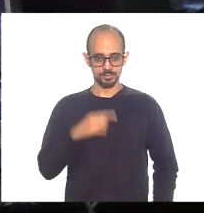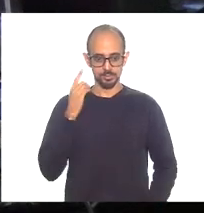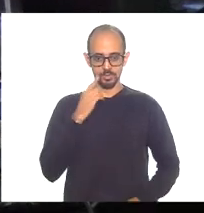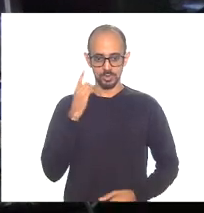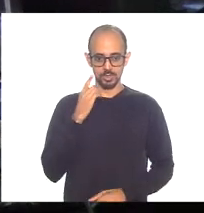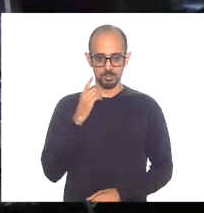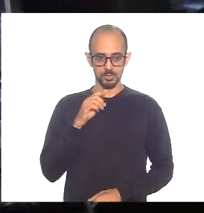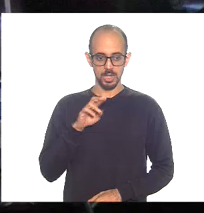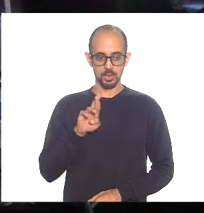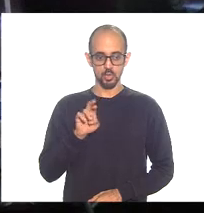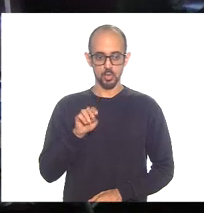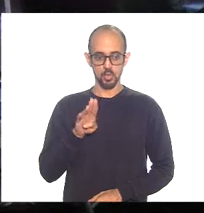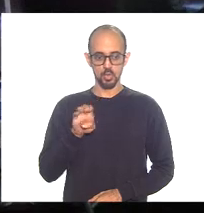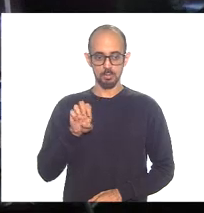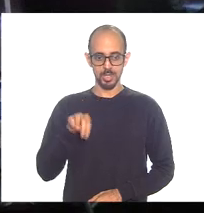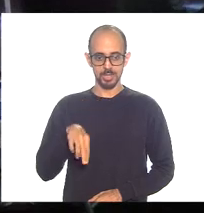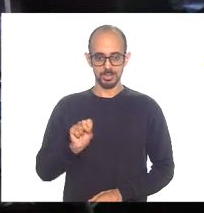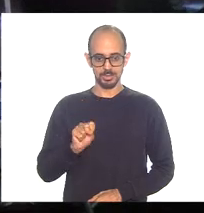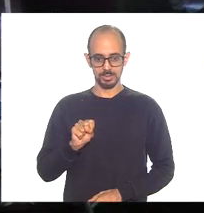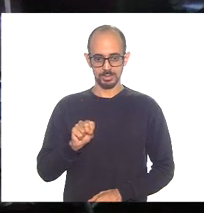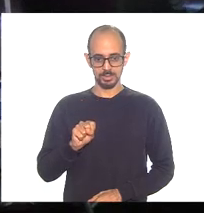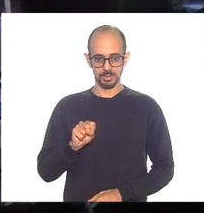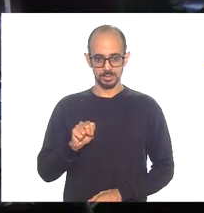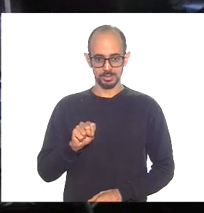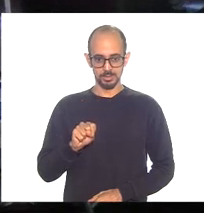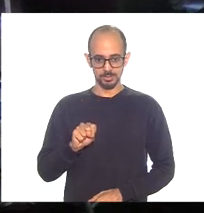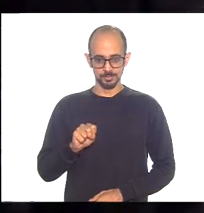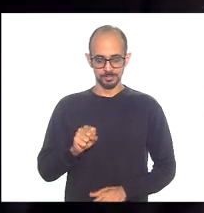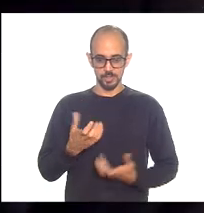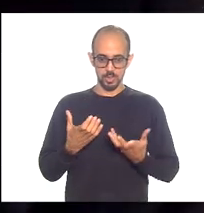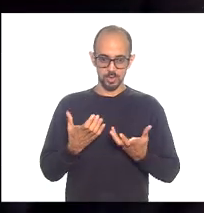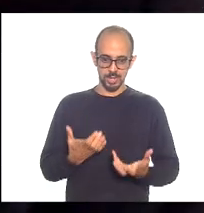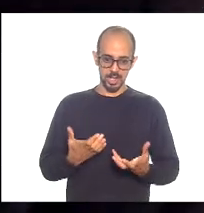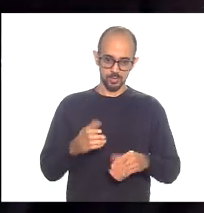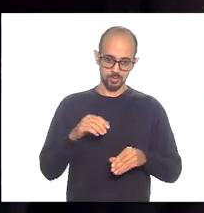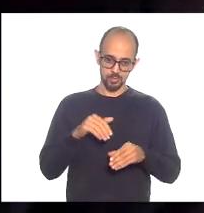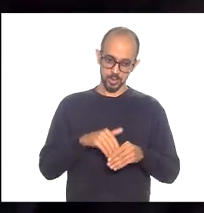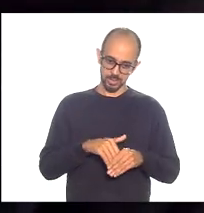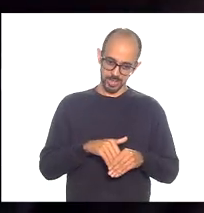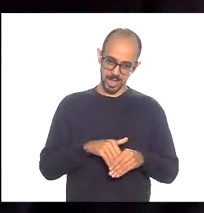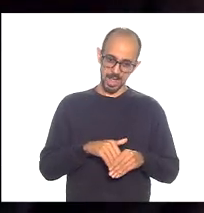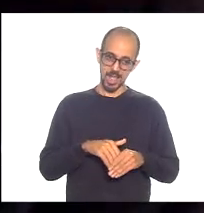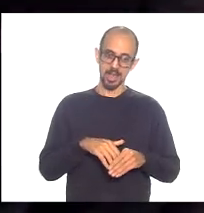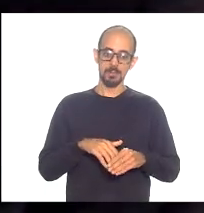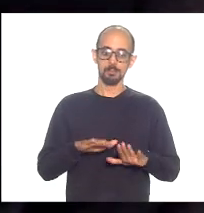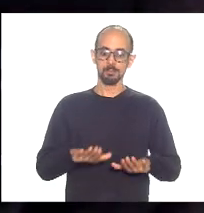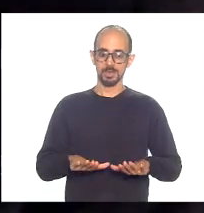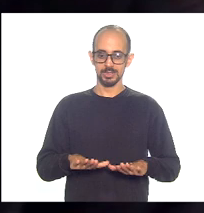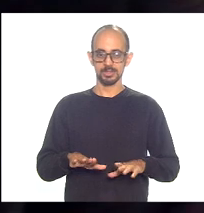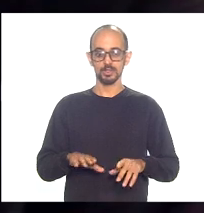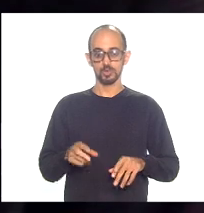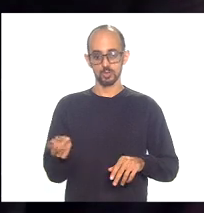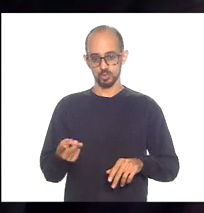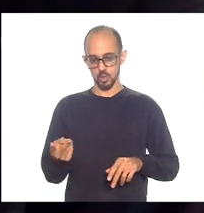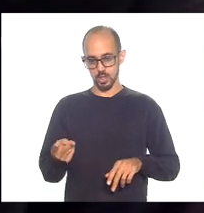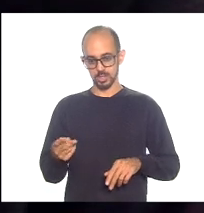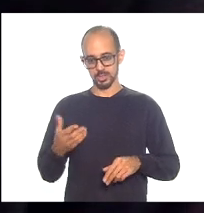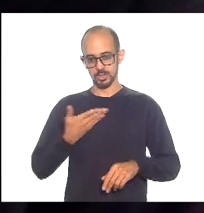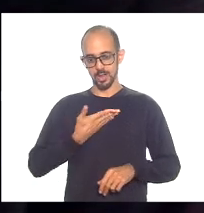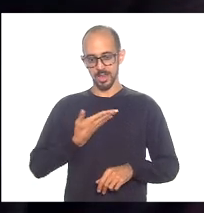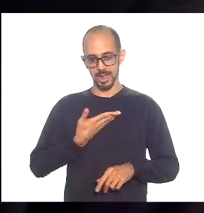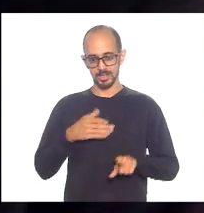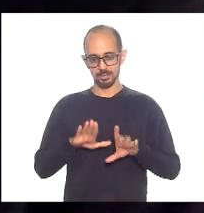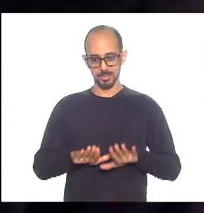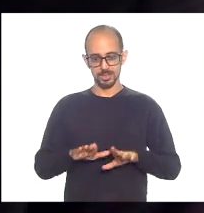Deputado Rubens Bontempo. Eu queria não só votar favorável aos dois colegas, mas dizer que